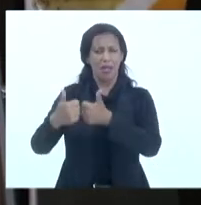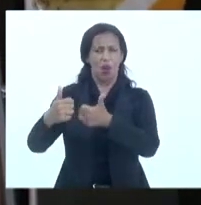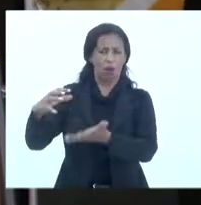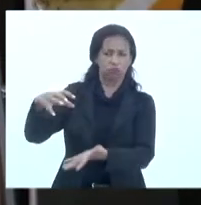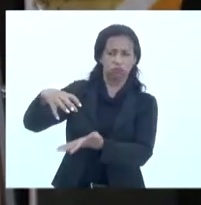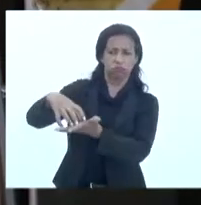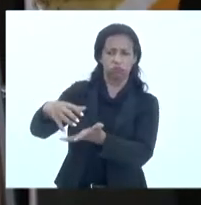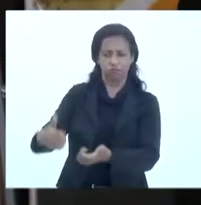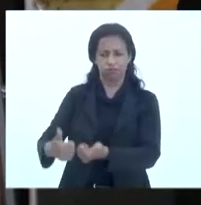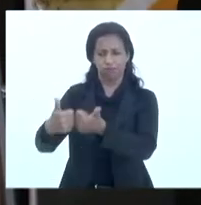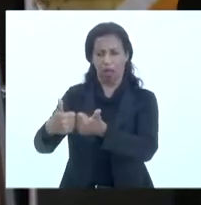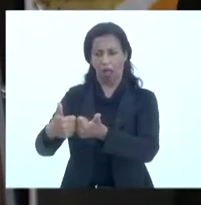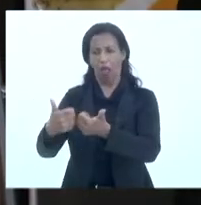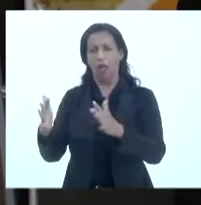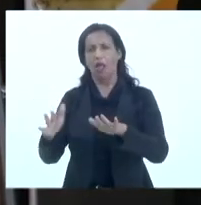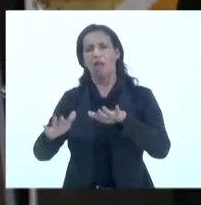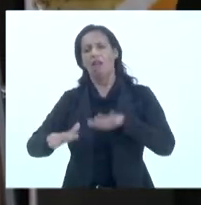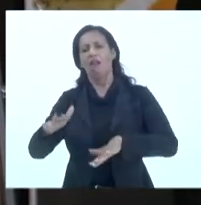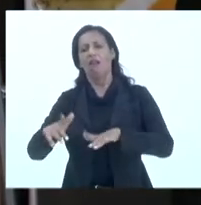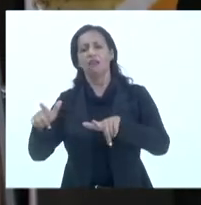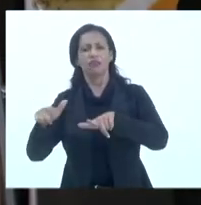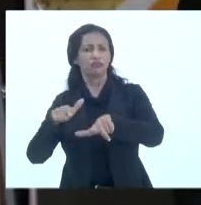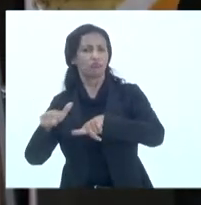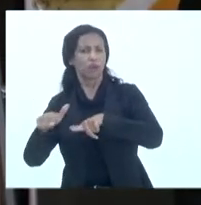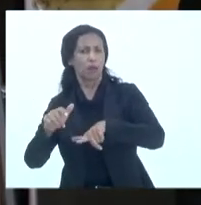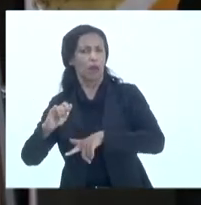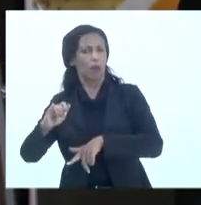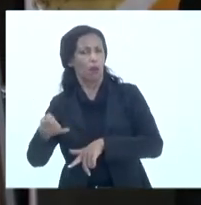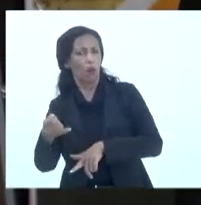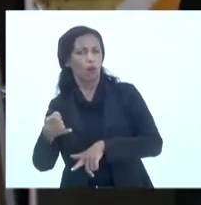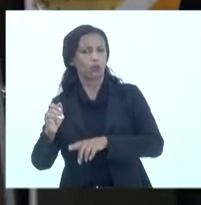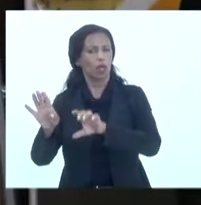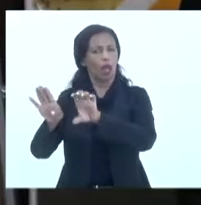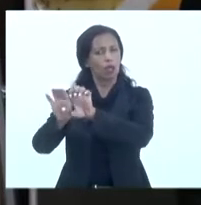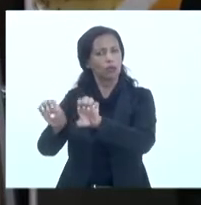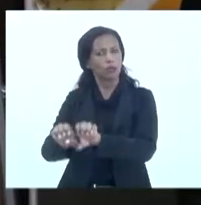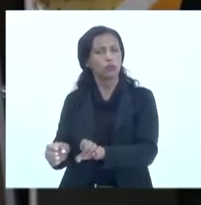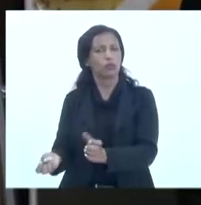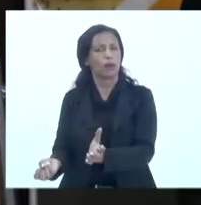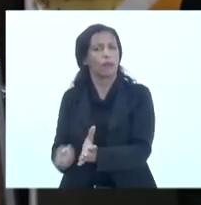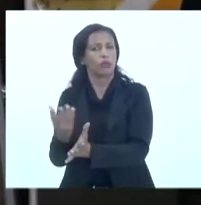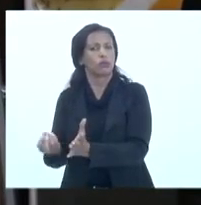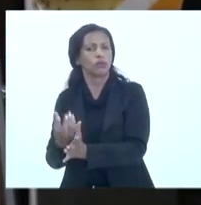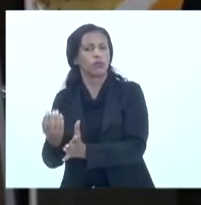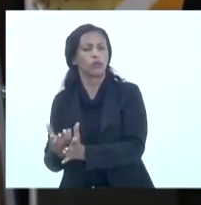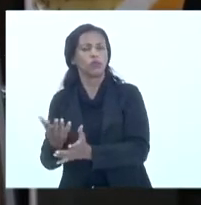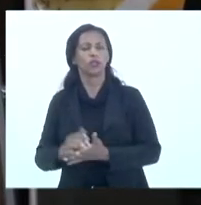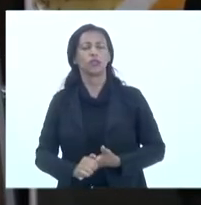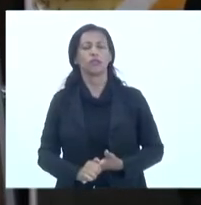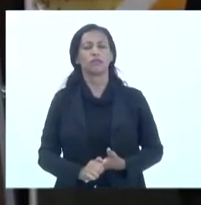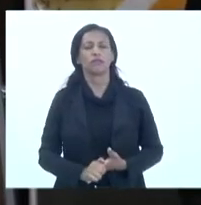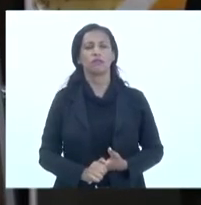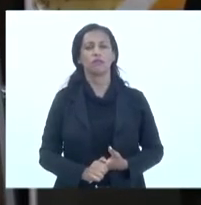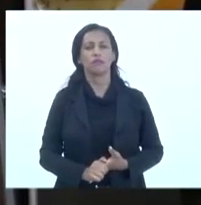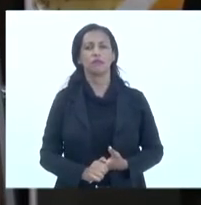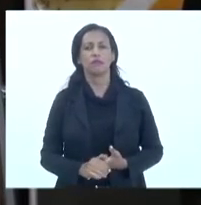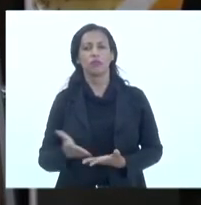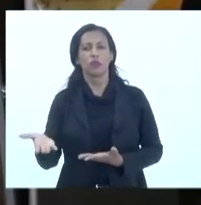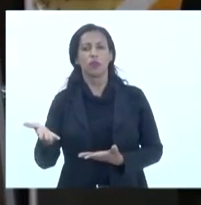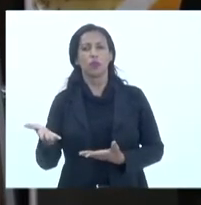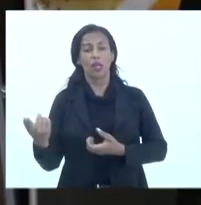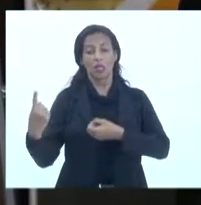posicionado. Do ponto de vista de emprego, do ponto de vista de estrutura produtiva, do ponto de vista que está entre